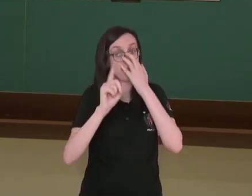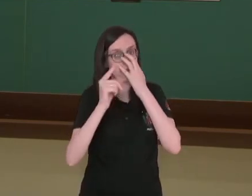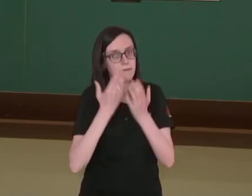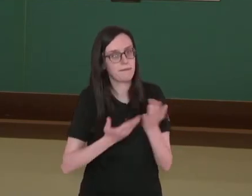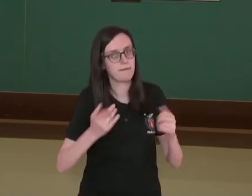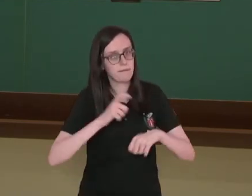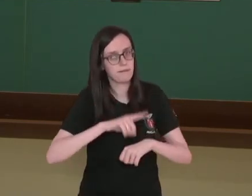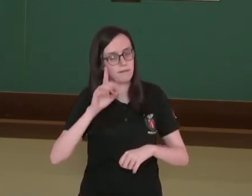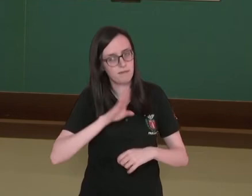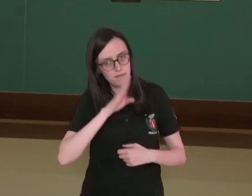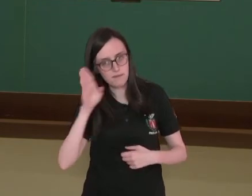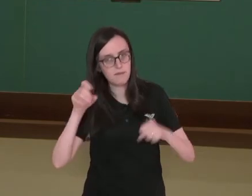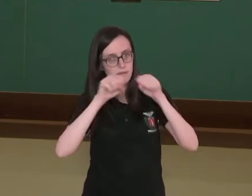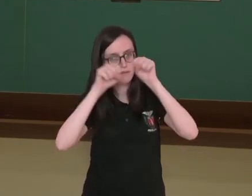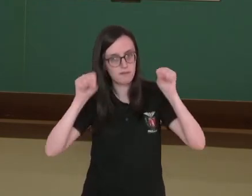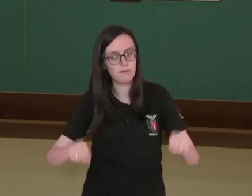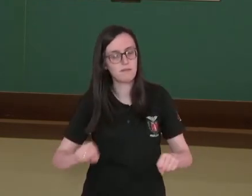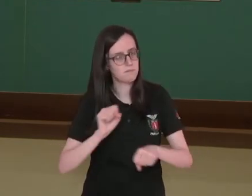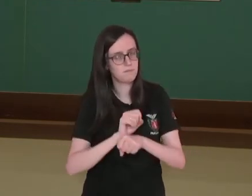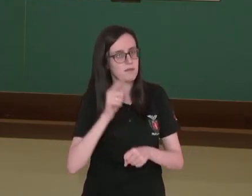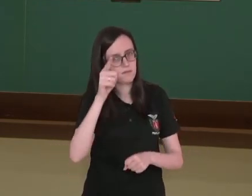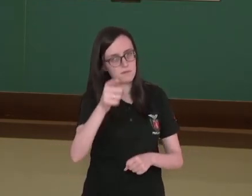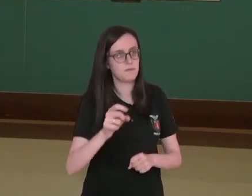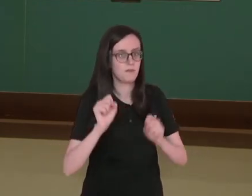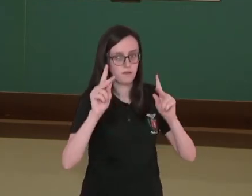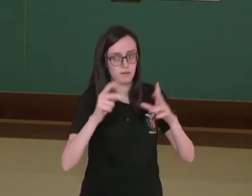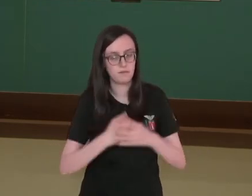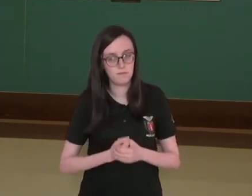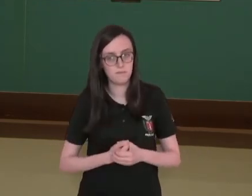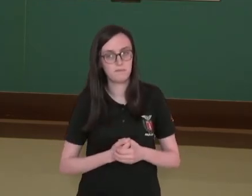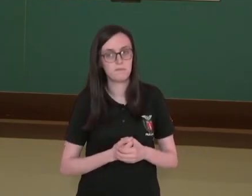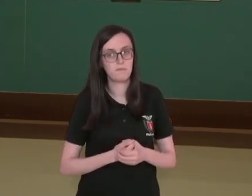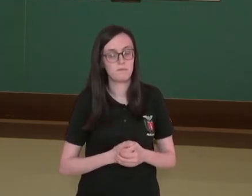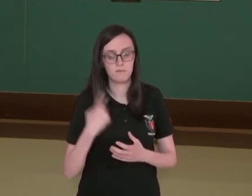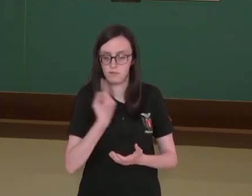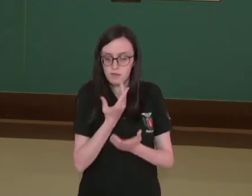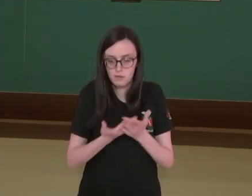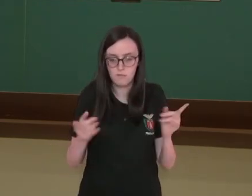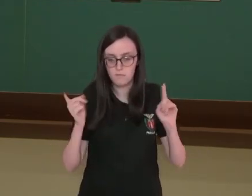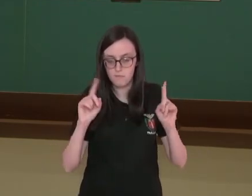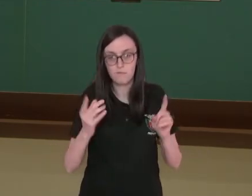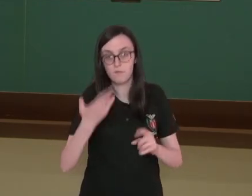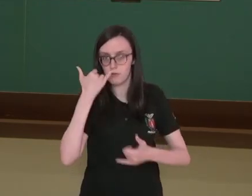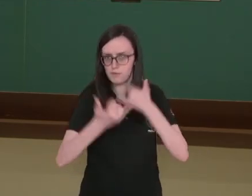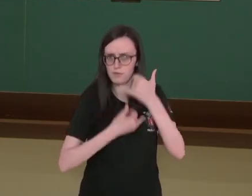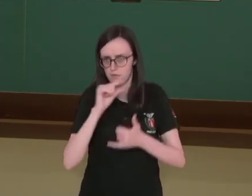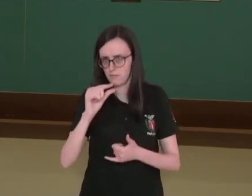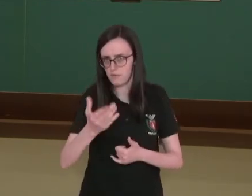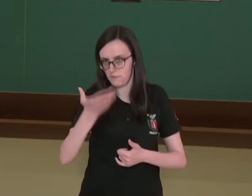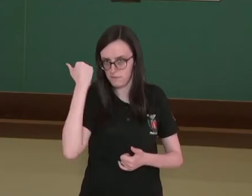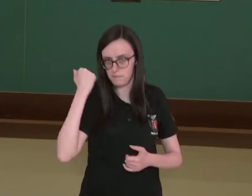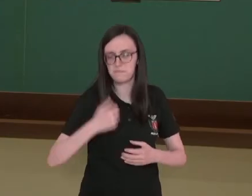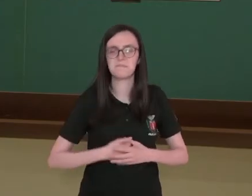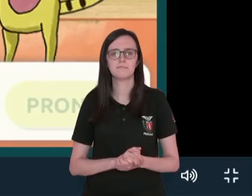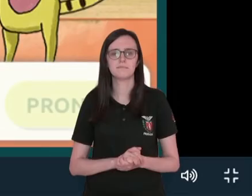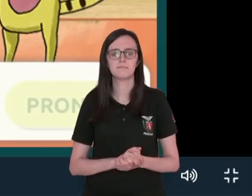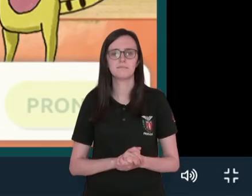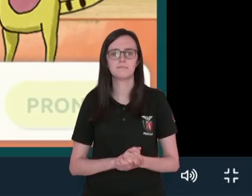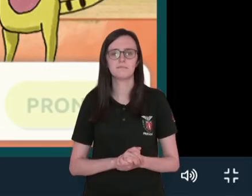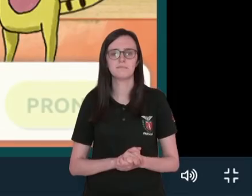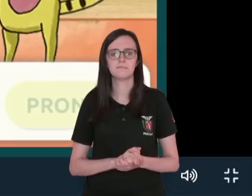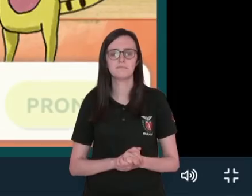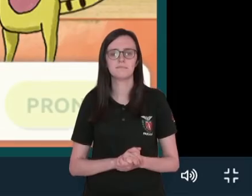perca tempo, vai lá que a plataforma está esperando por você, tá bom? Então não vamos perder tempo, né? Vamos jogar um pouquinho? Bora lá?